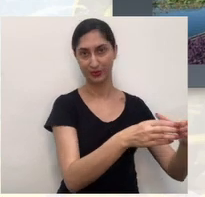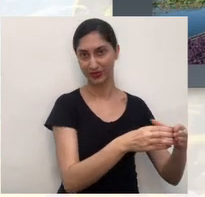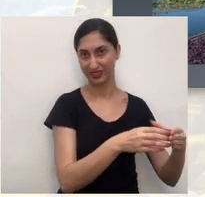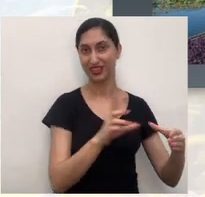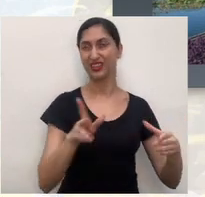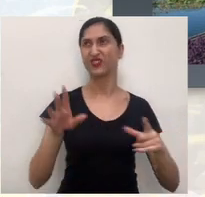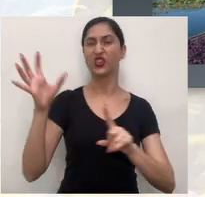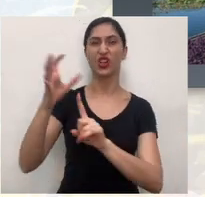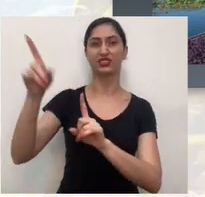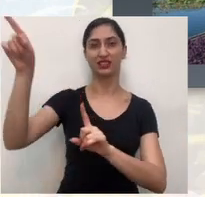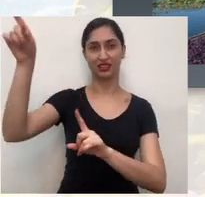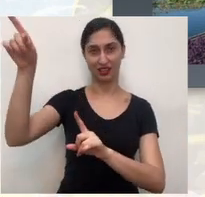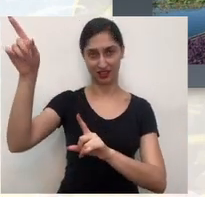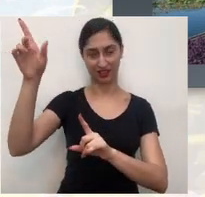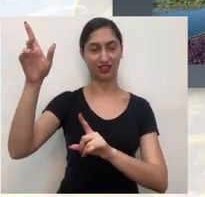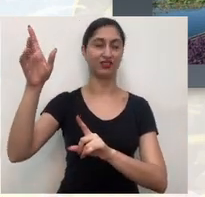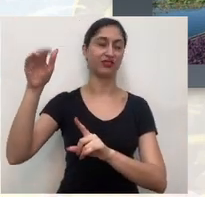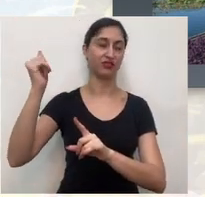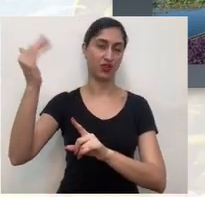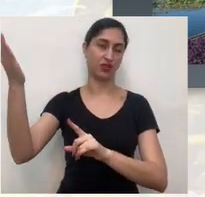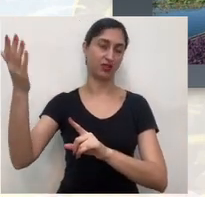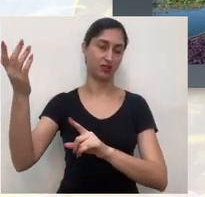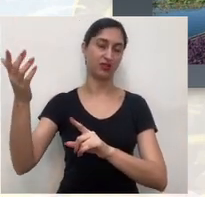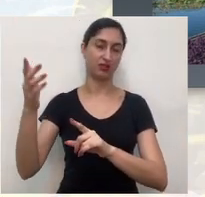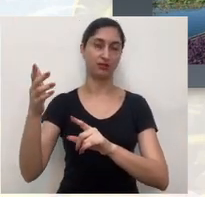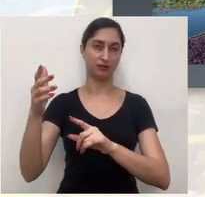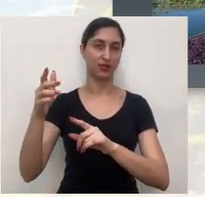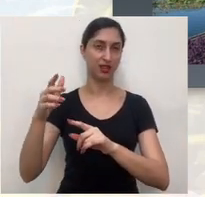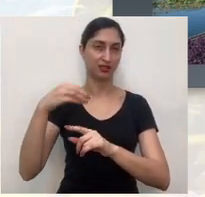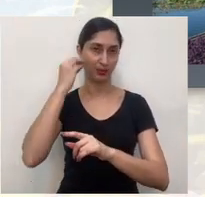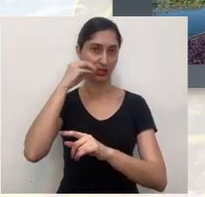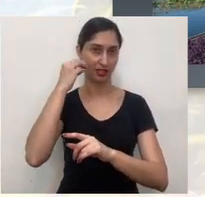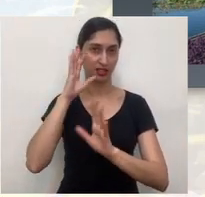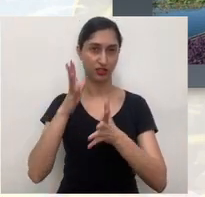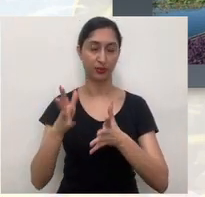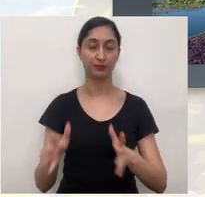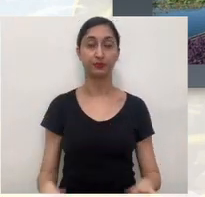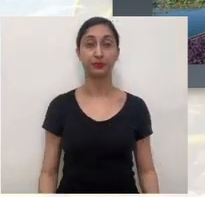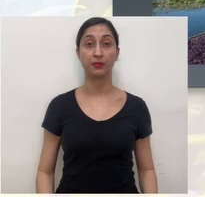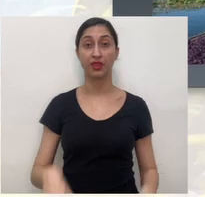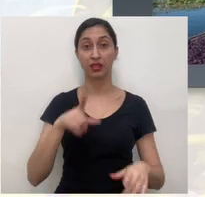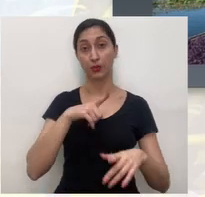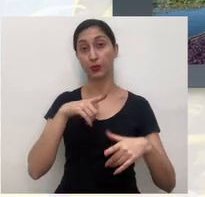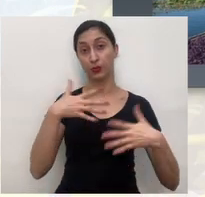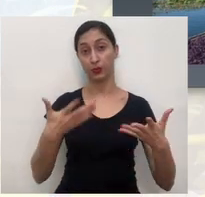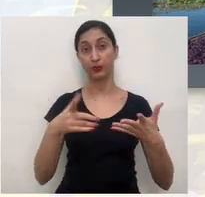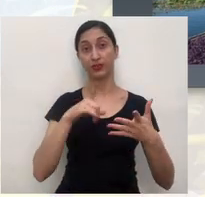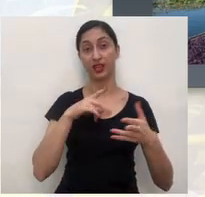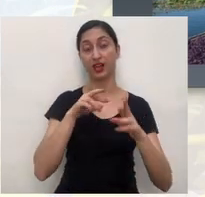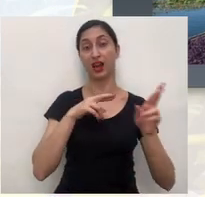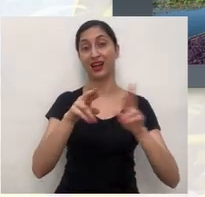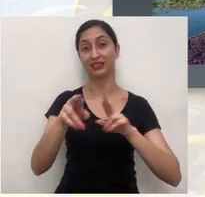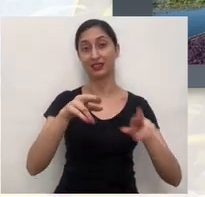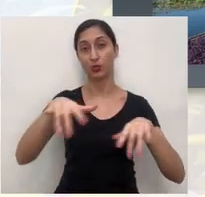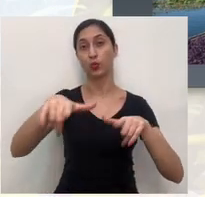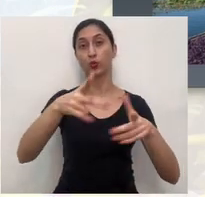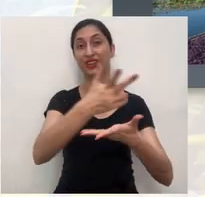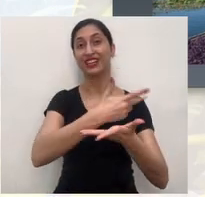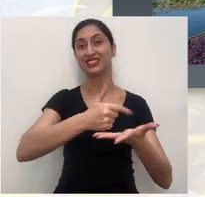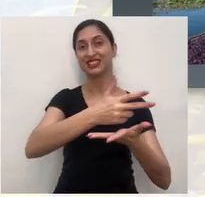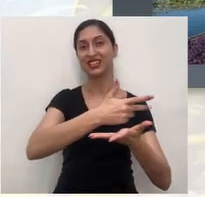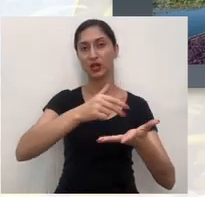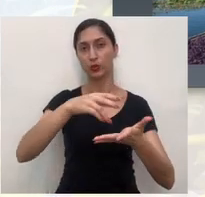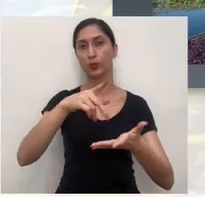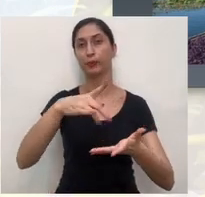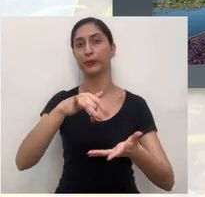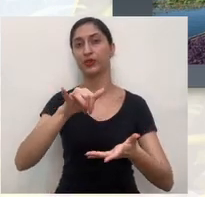piso. Sempre o desenho de piso é um reforço do que está se propondo como composição geral ou